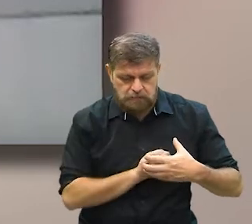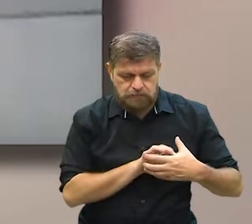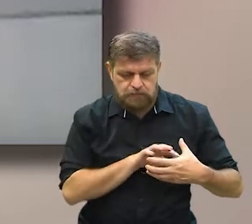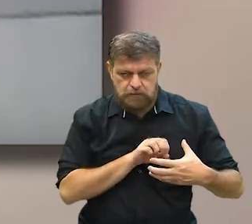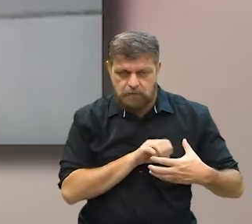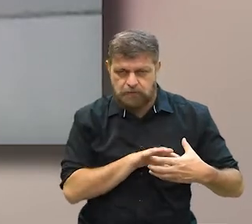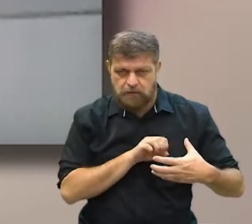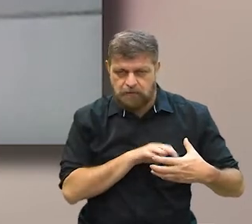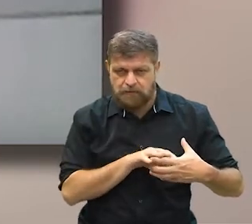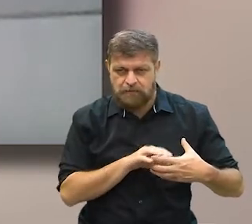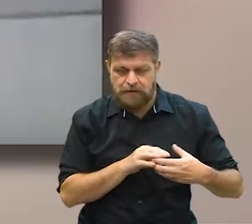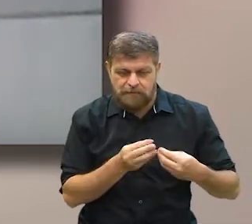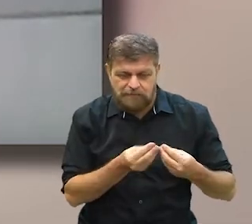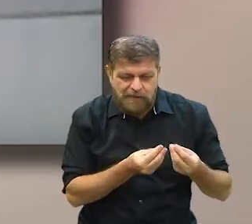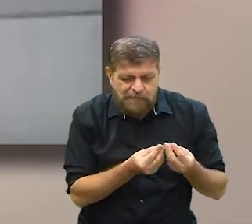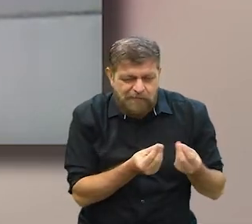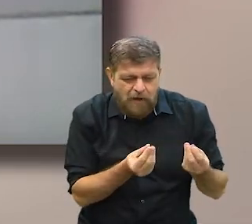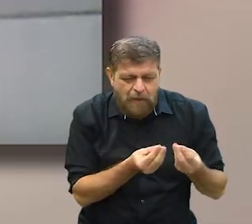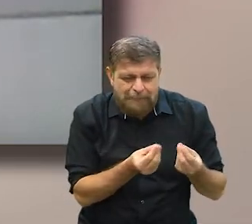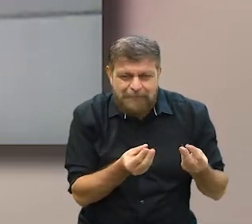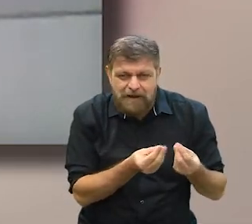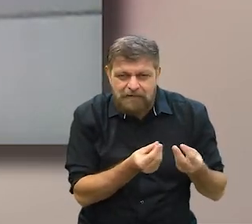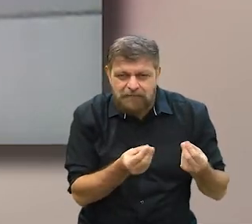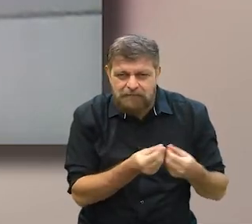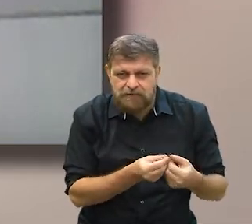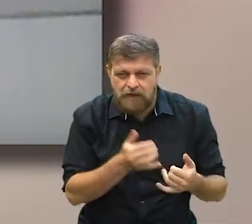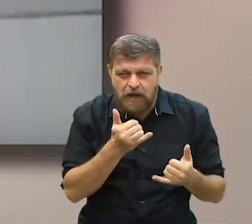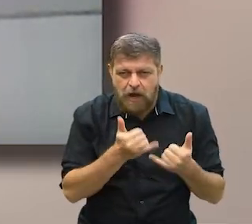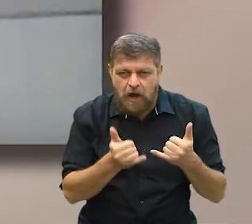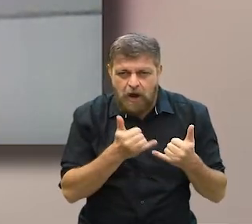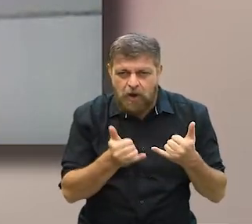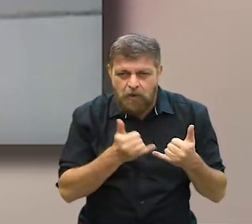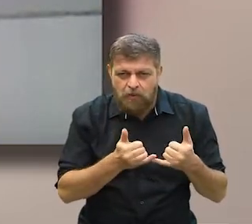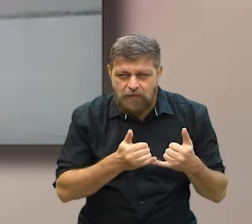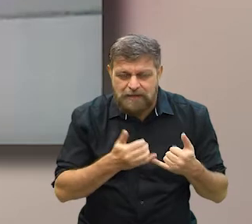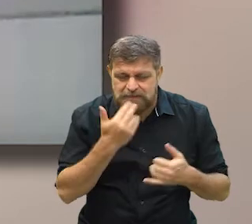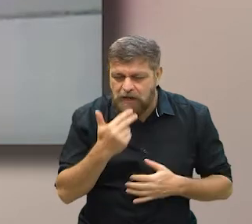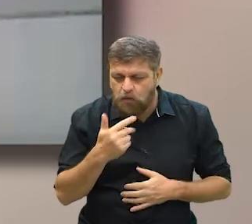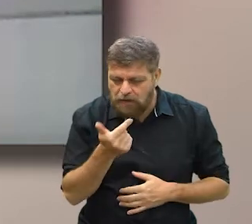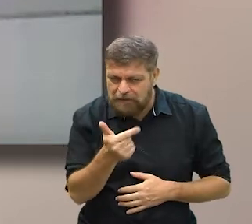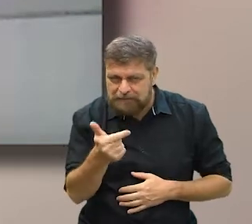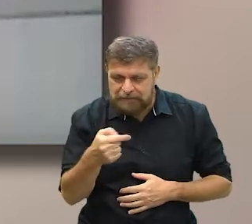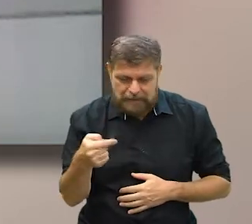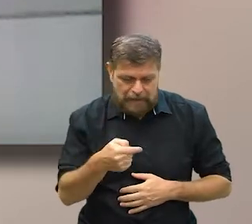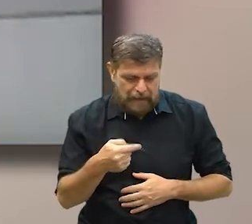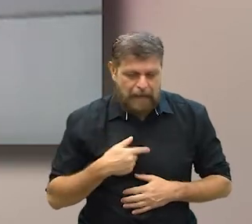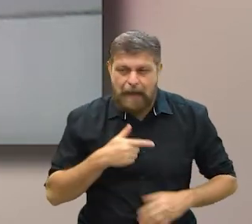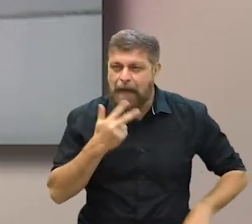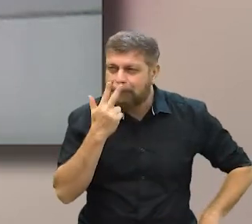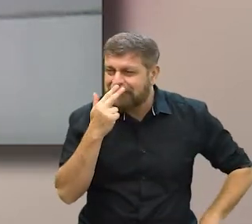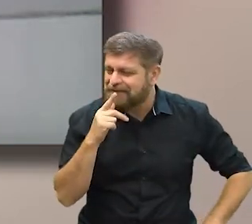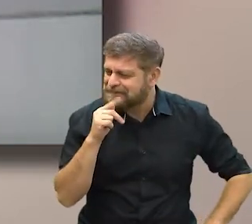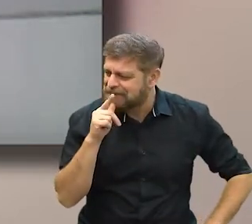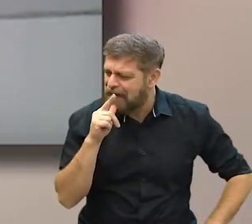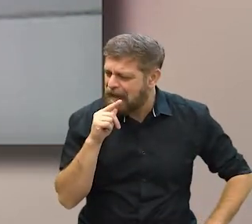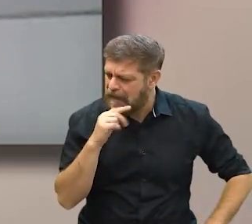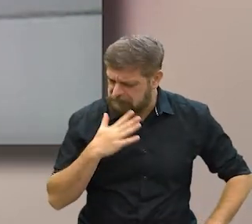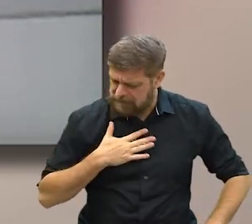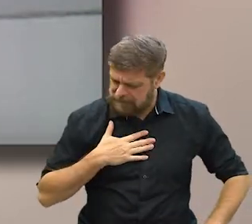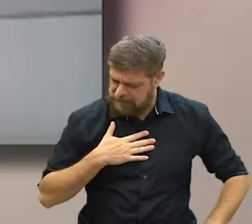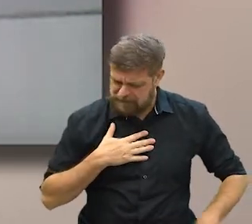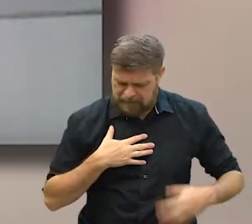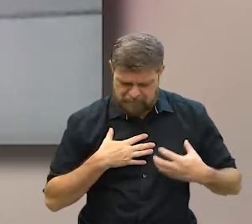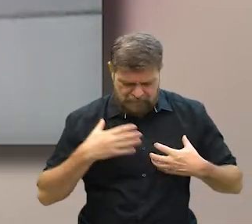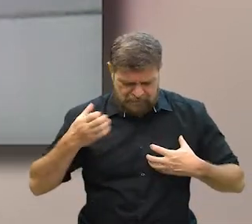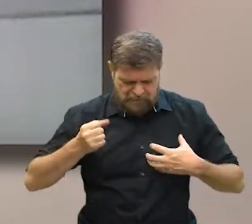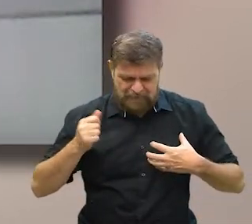você tem um leite que é secretado, que é mais fluido e quase transparente, que as mães falam